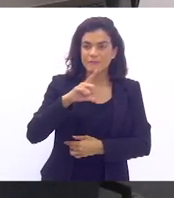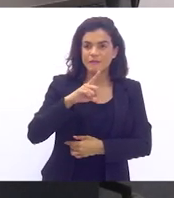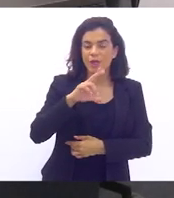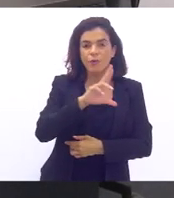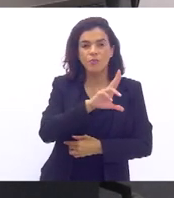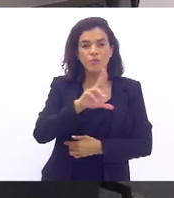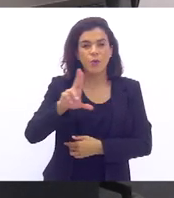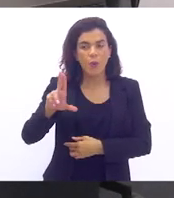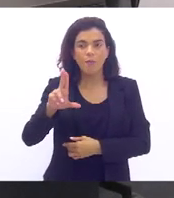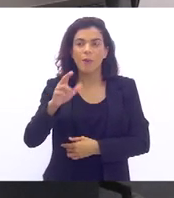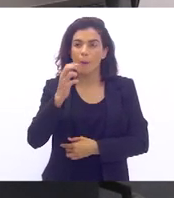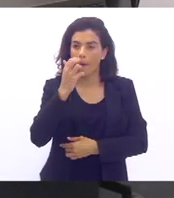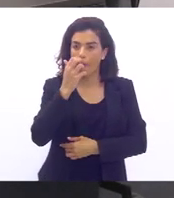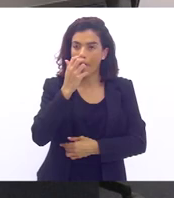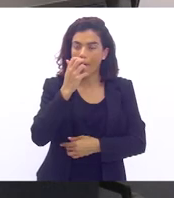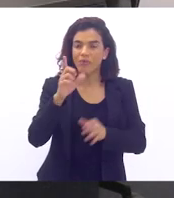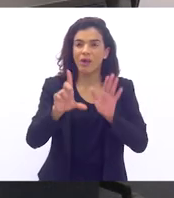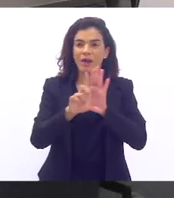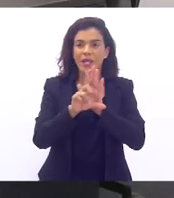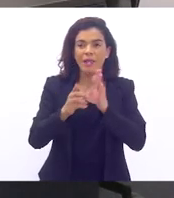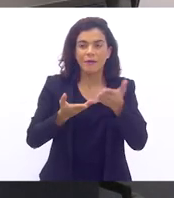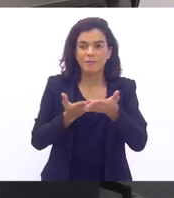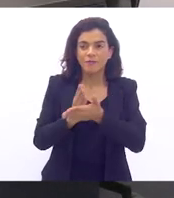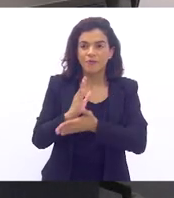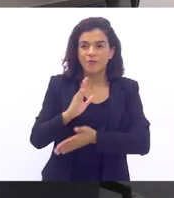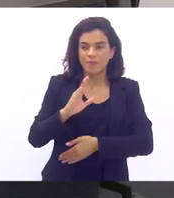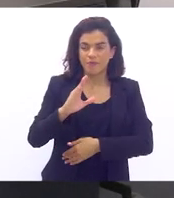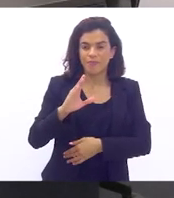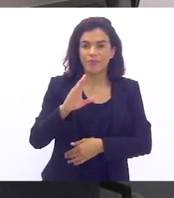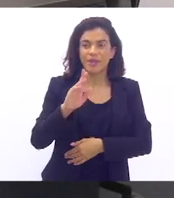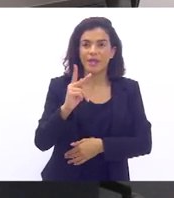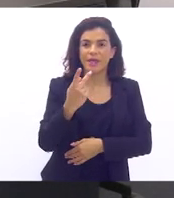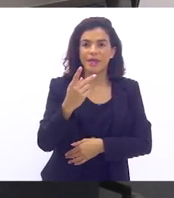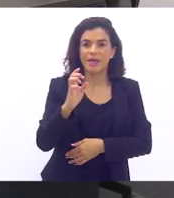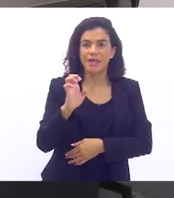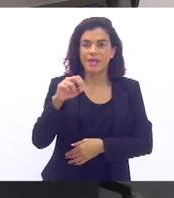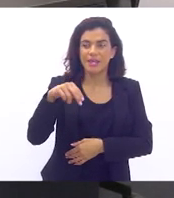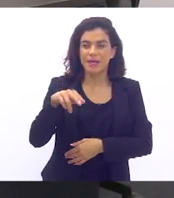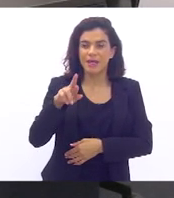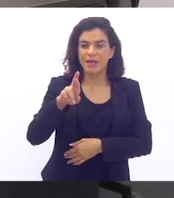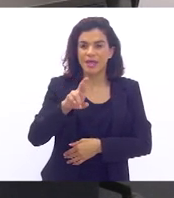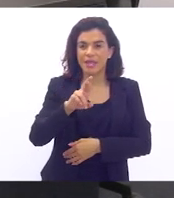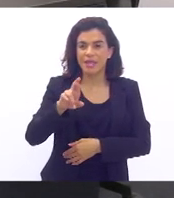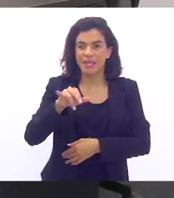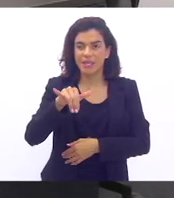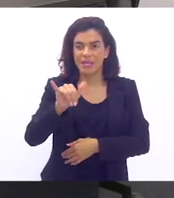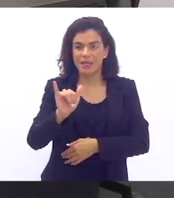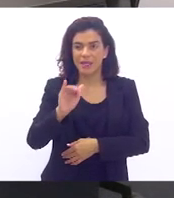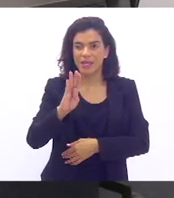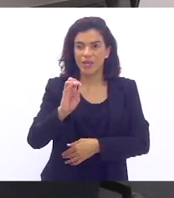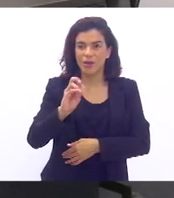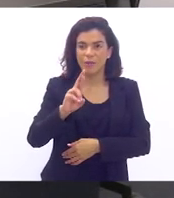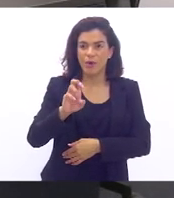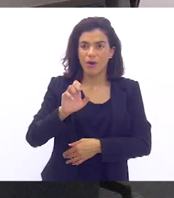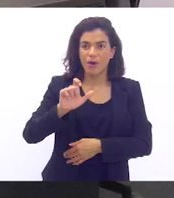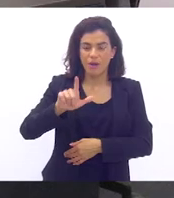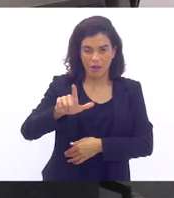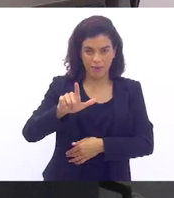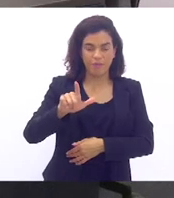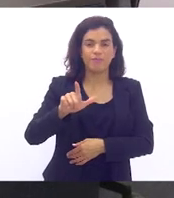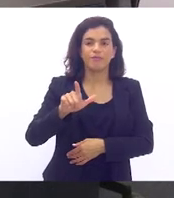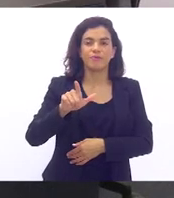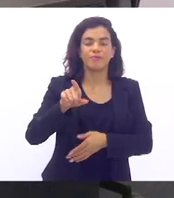nós fizemos isso com uma lei aprovada aqui na casa ali Borel que é uma lei que dá prioridade na investigação de